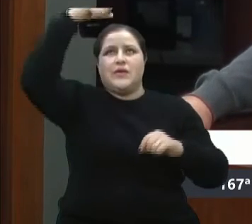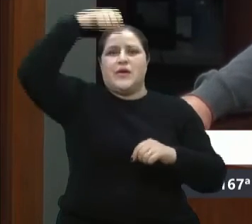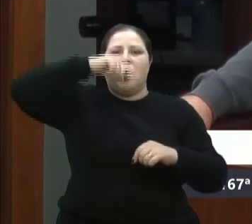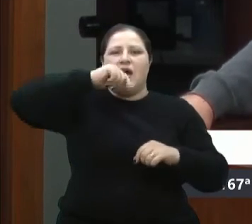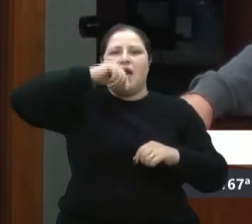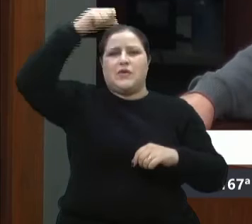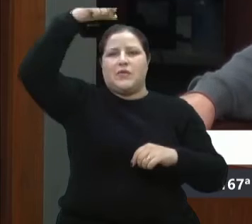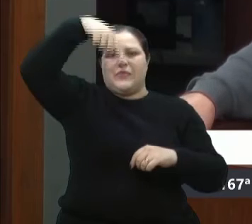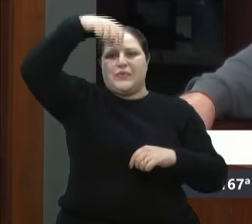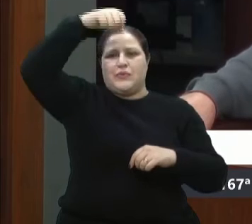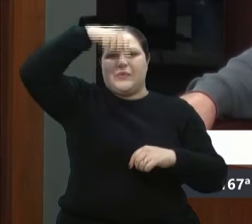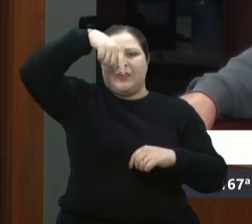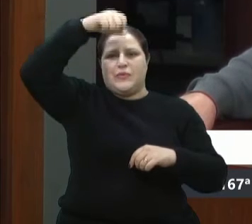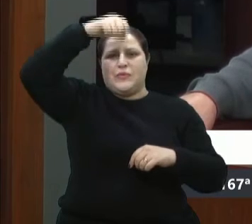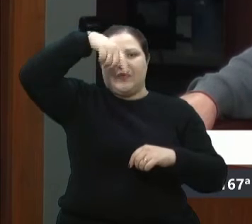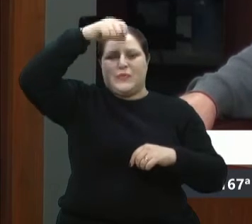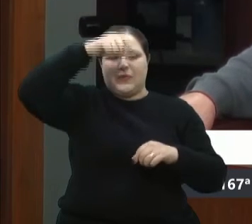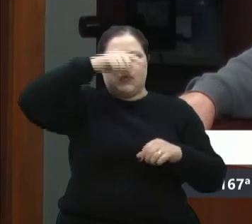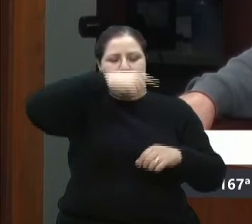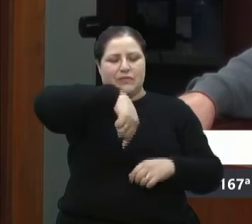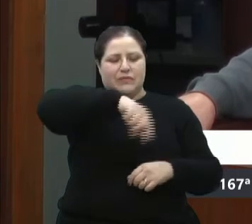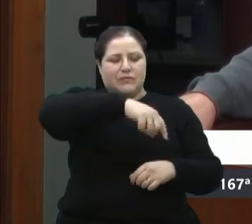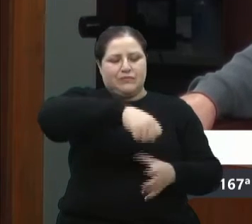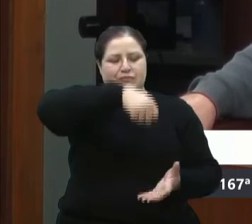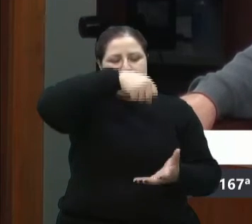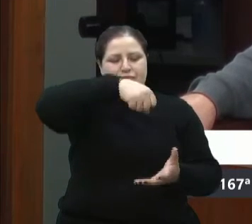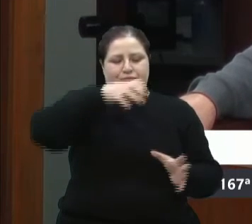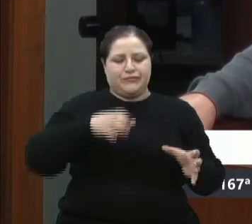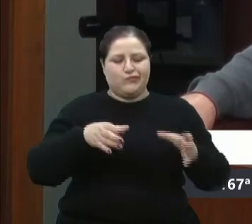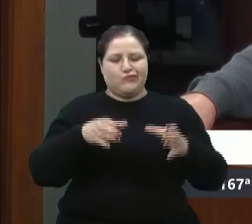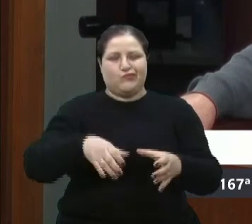de alimentação, de emprego,